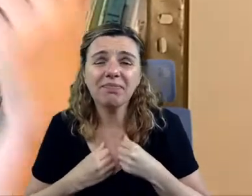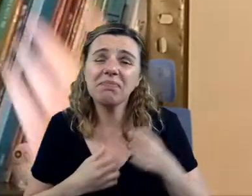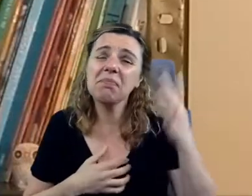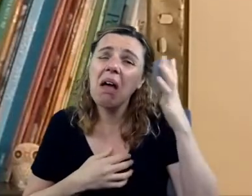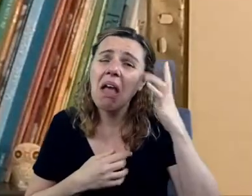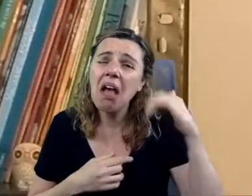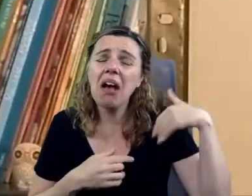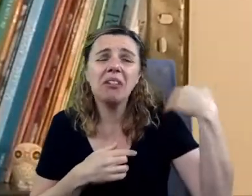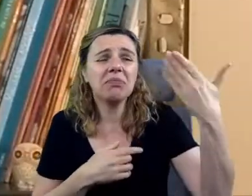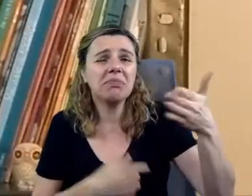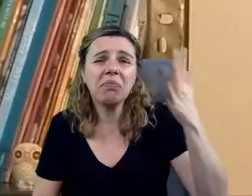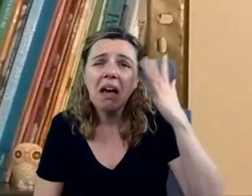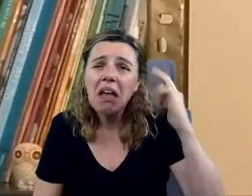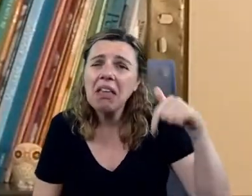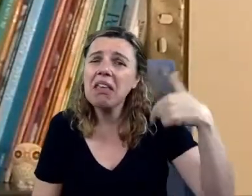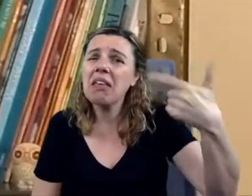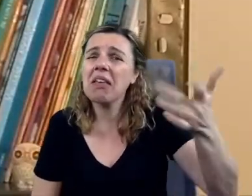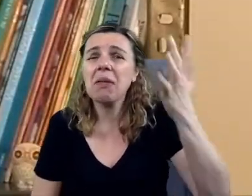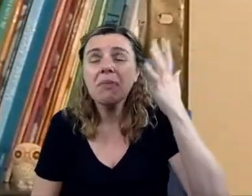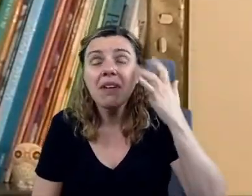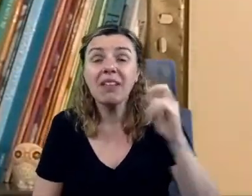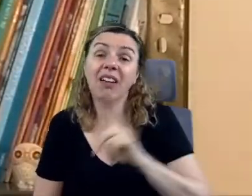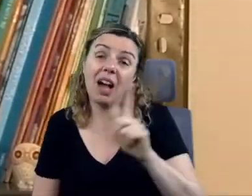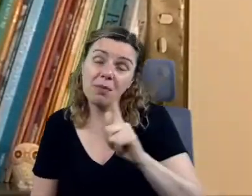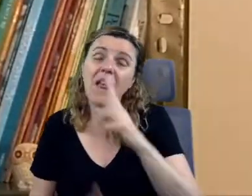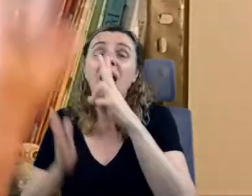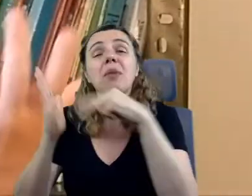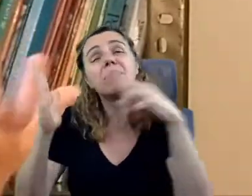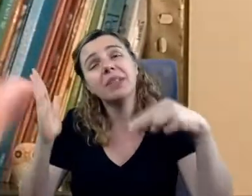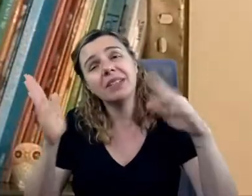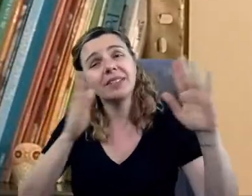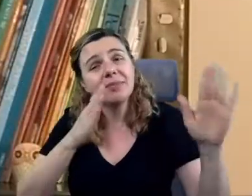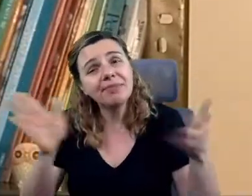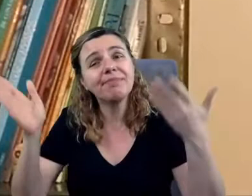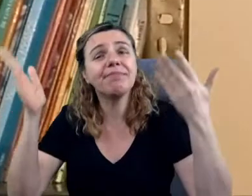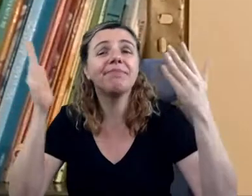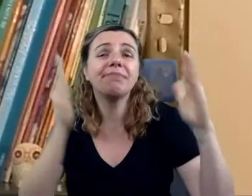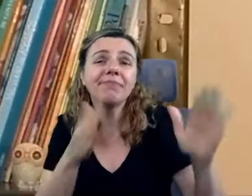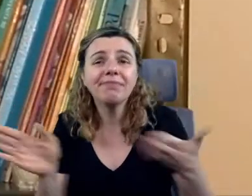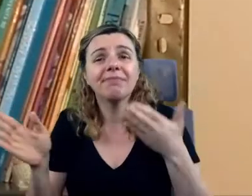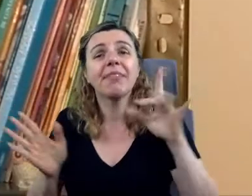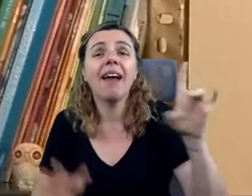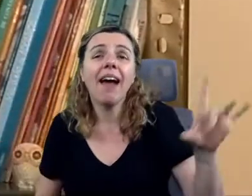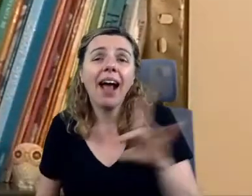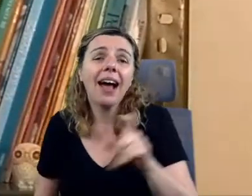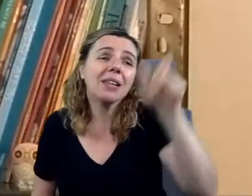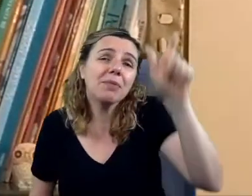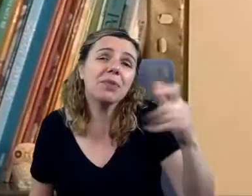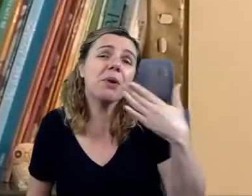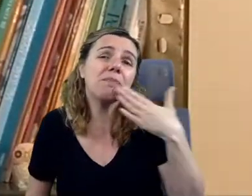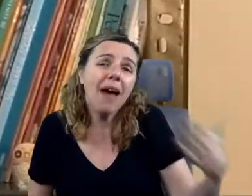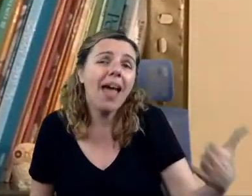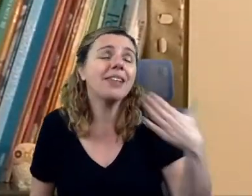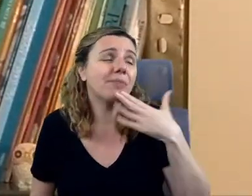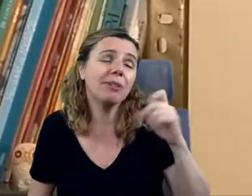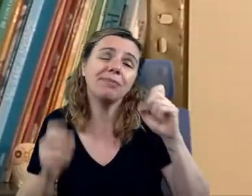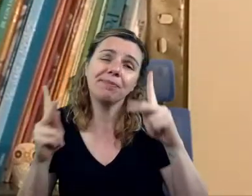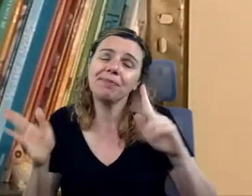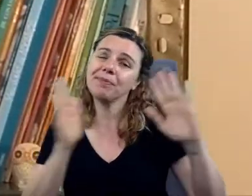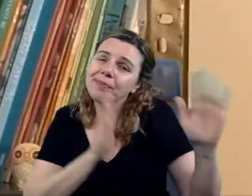Os dias foram passando. Gabriel pintou quadros e mais quadros com as lembranças que as pessoas queriam ter diante dos